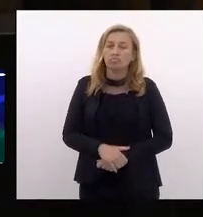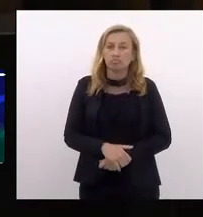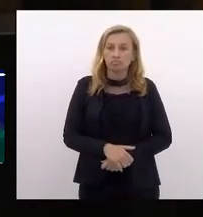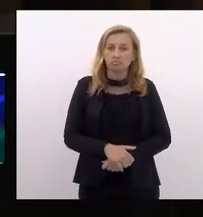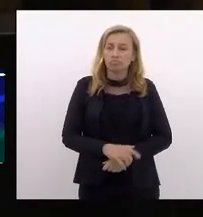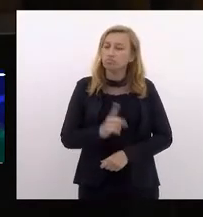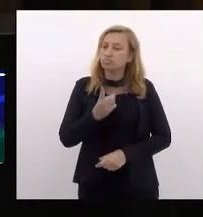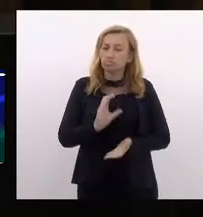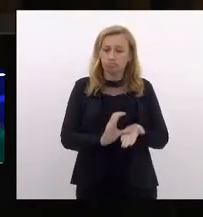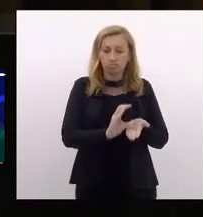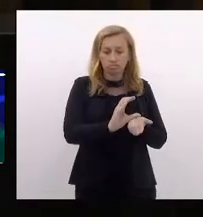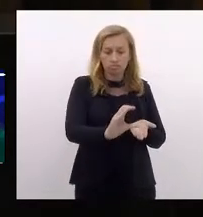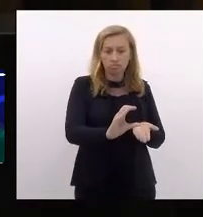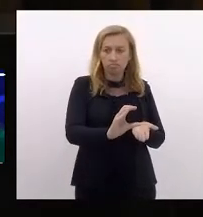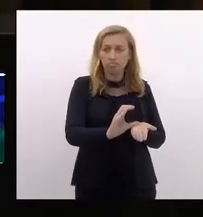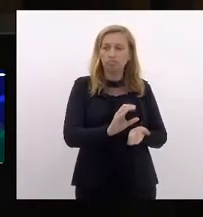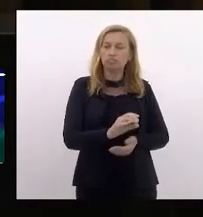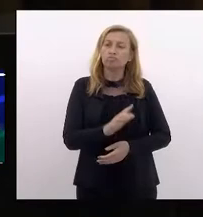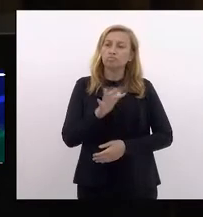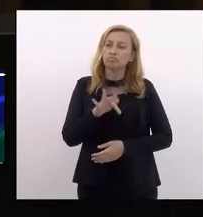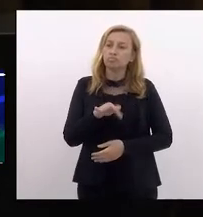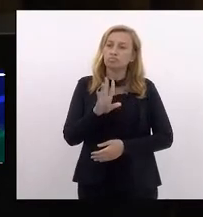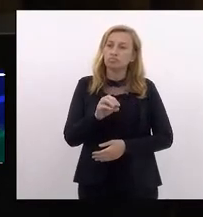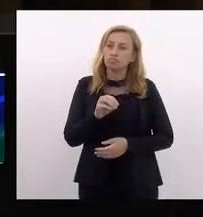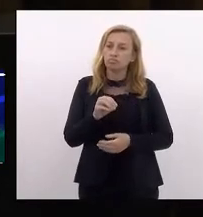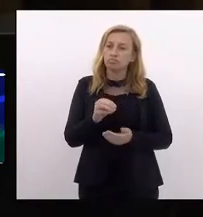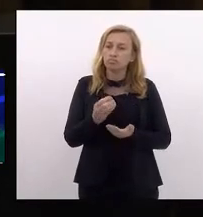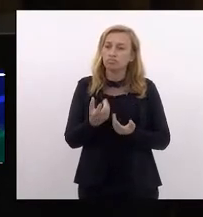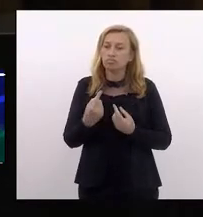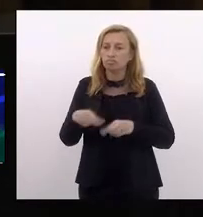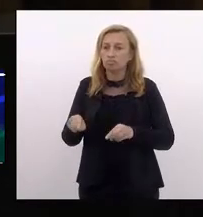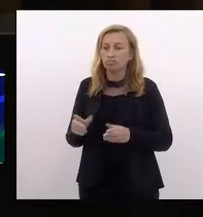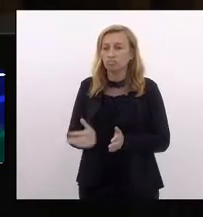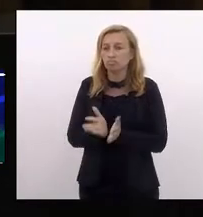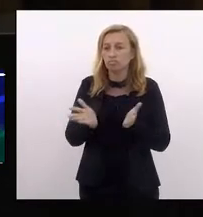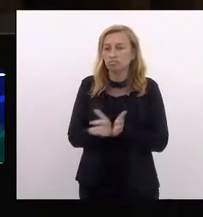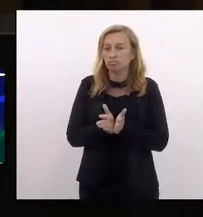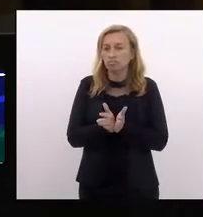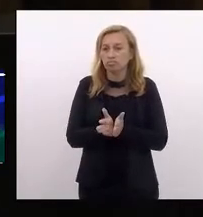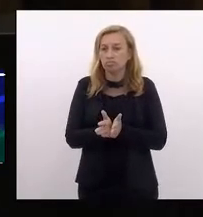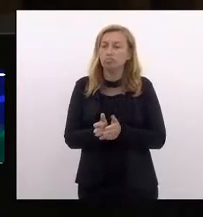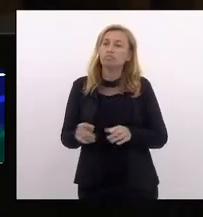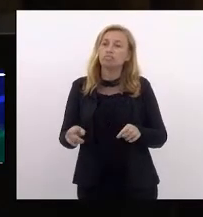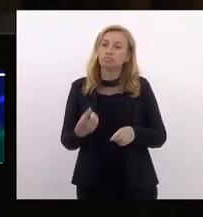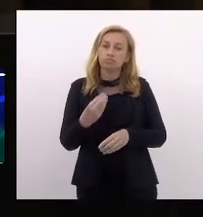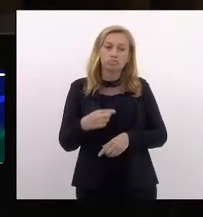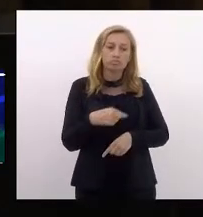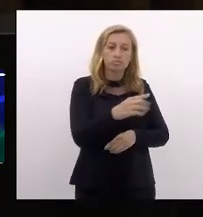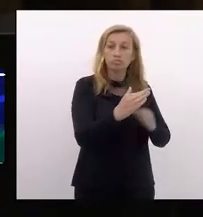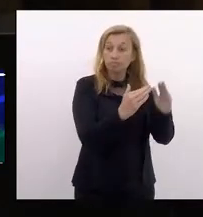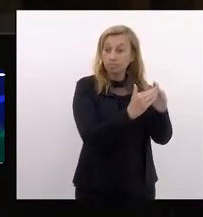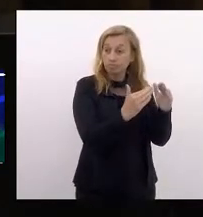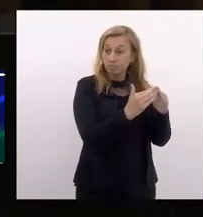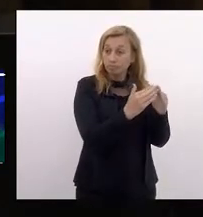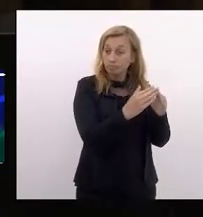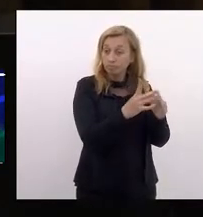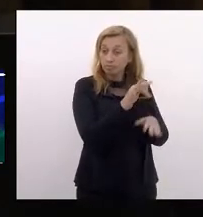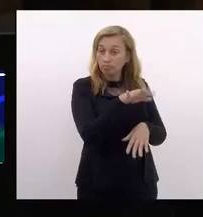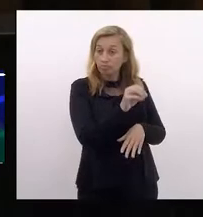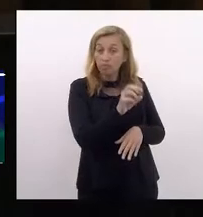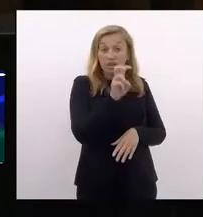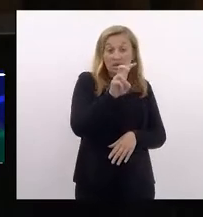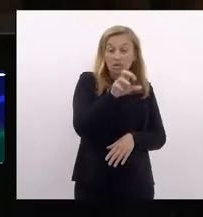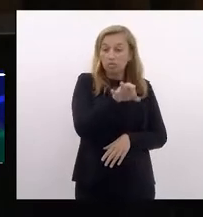Dom recursos do fundo de combate à pobreza para o fundo de habitação não deixe nos cinco